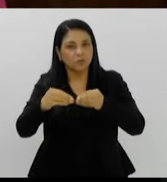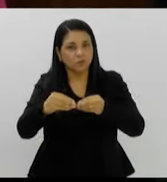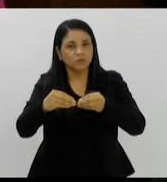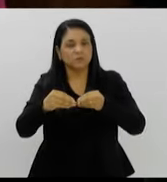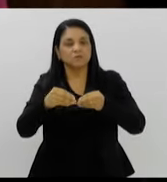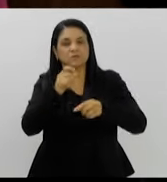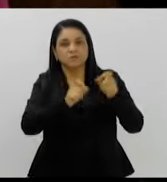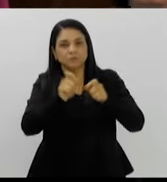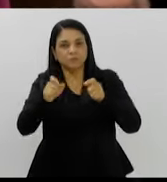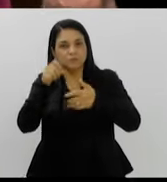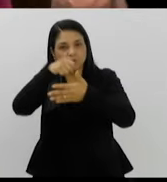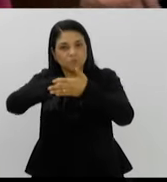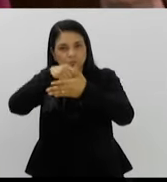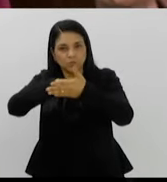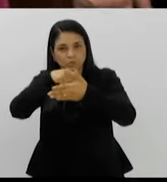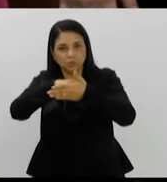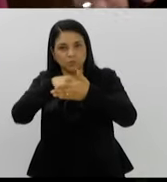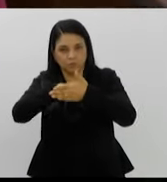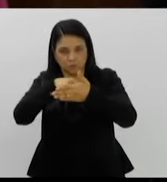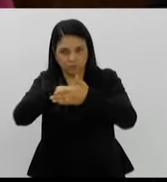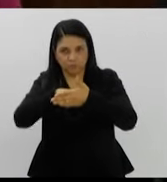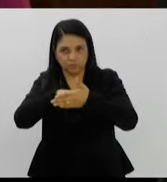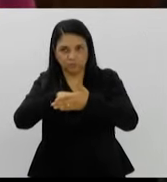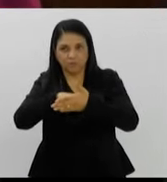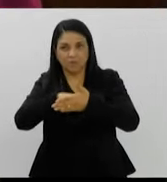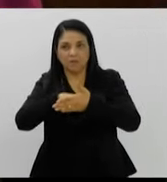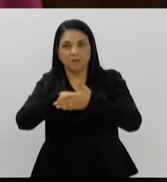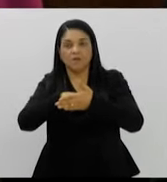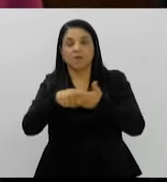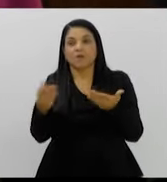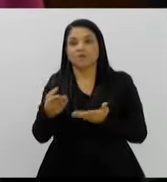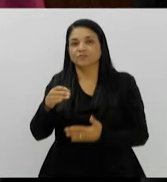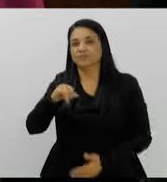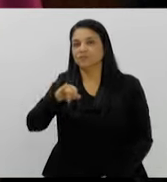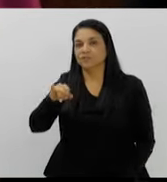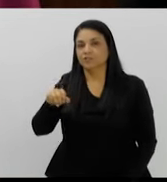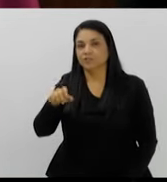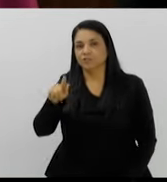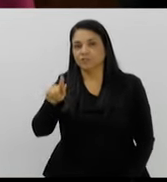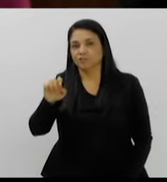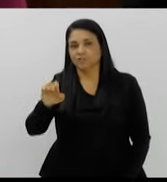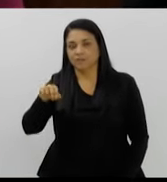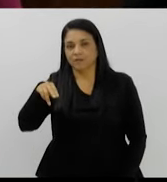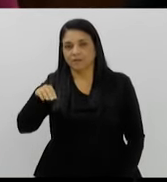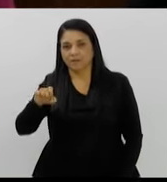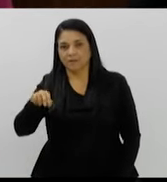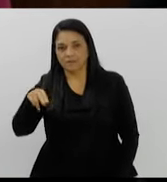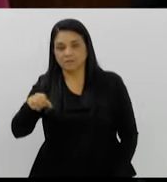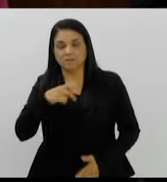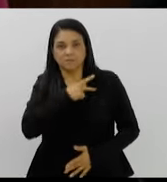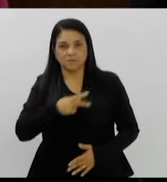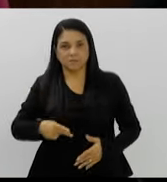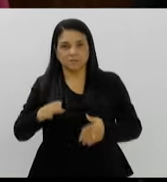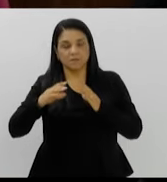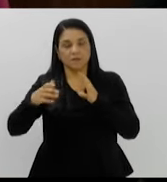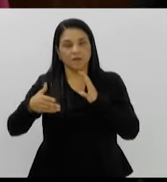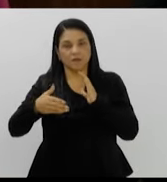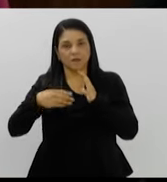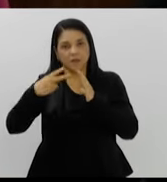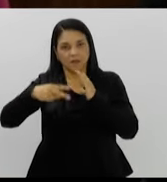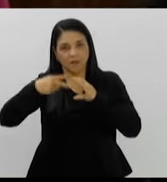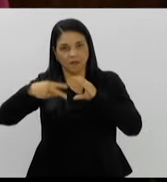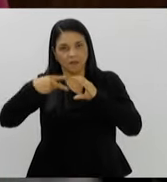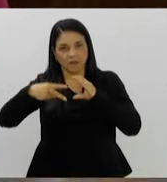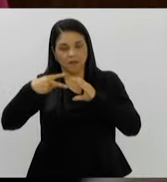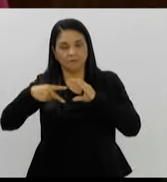por essa causa hoje tá gen aqui presidente da Câmara de Miracema um cara sensível e que